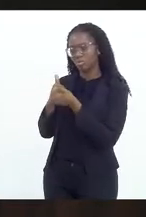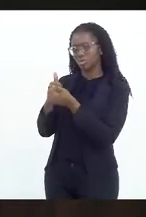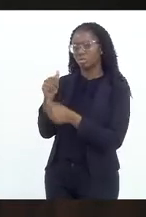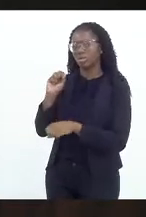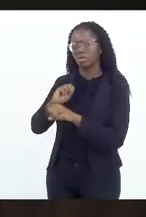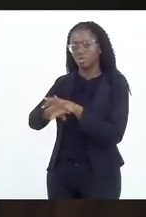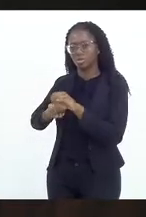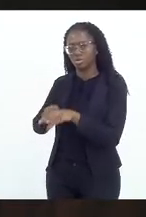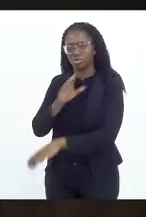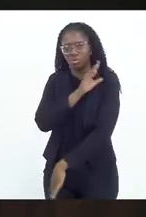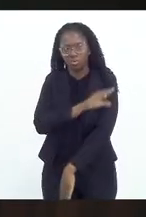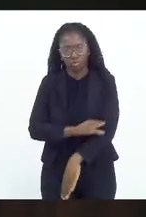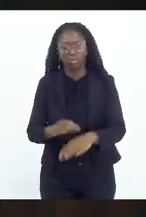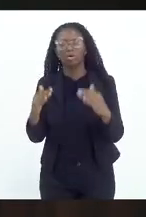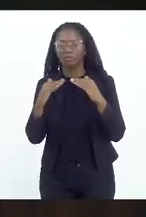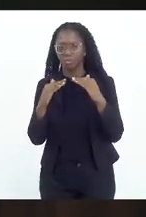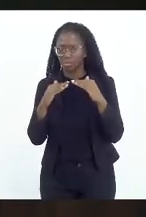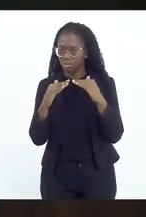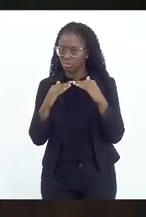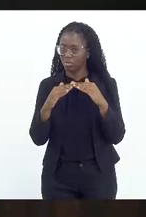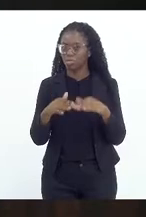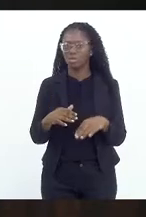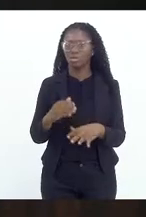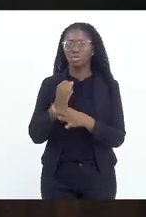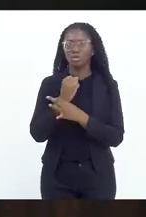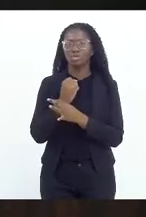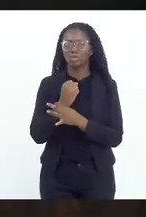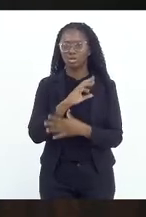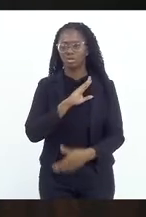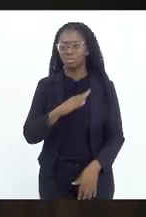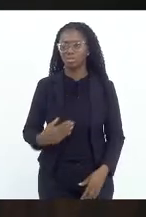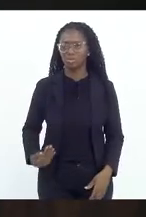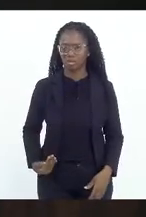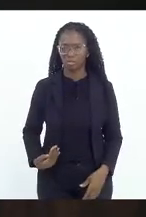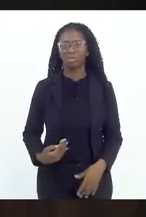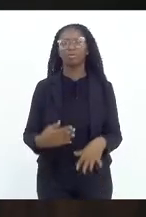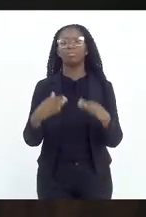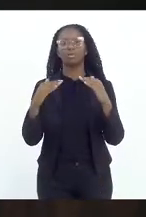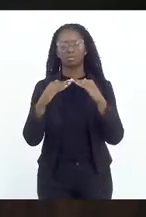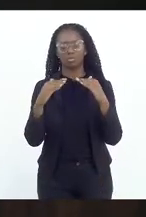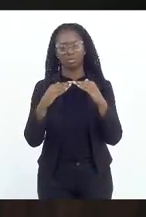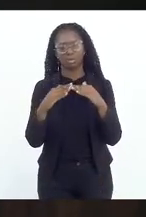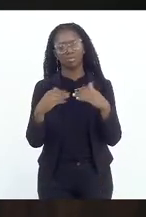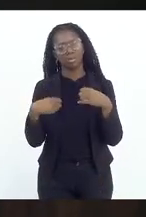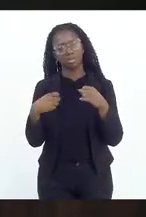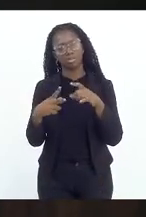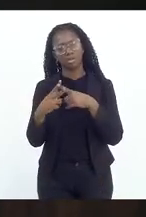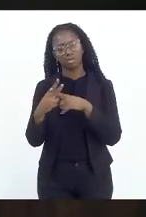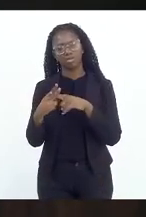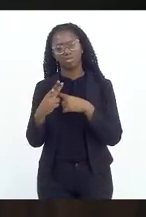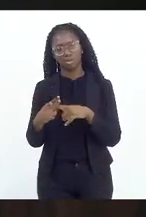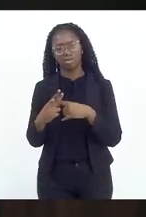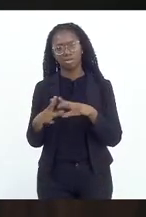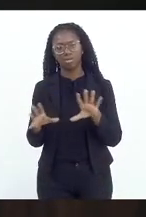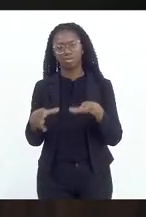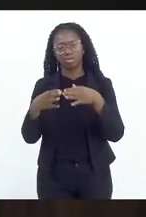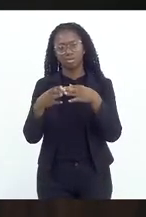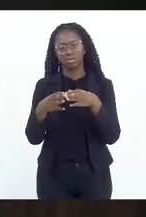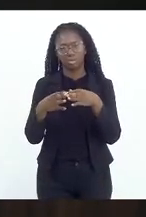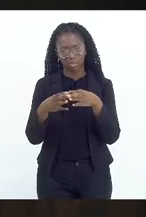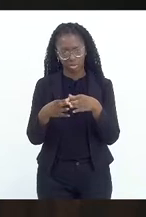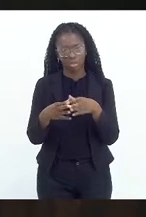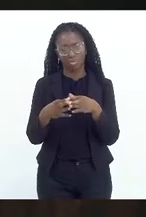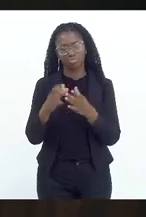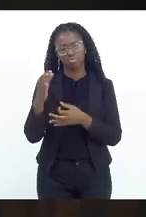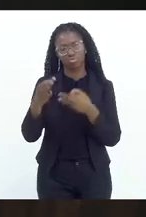cultura favorável, de segurança pública, assuntos de polícia favorável com emendas da Comissão de Constituição e Justiça